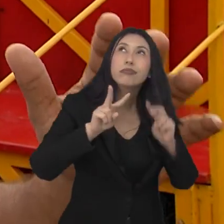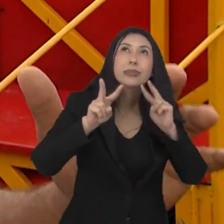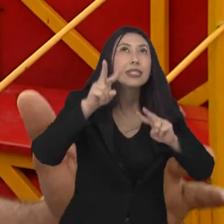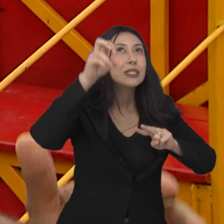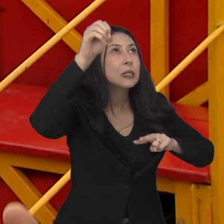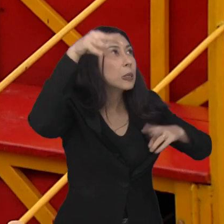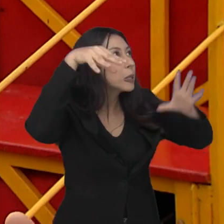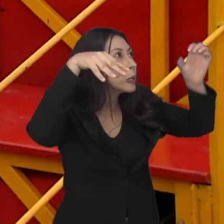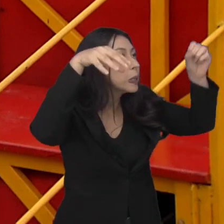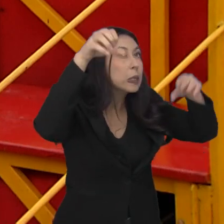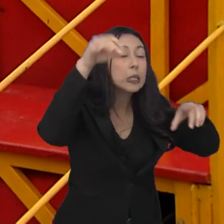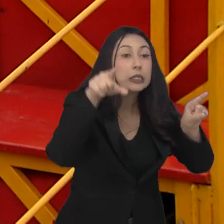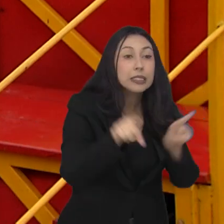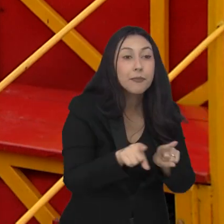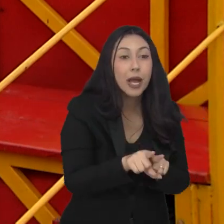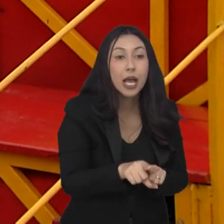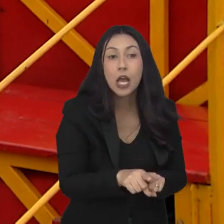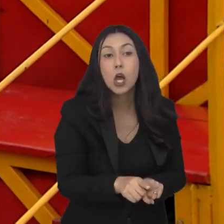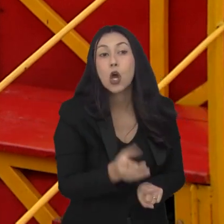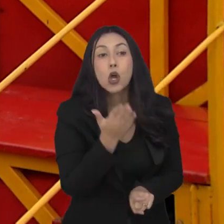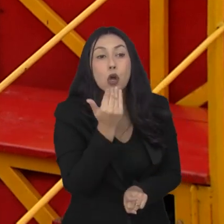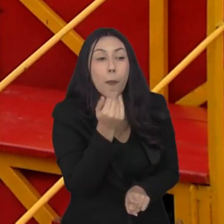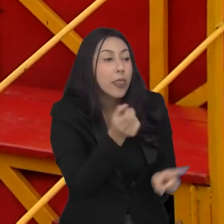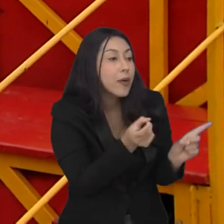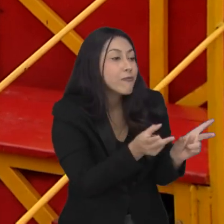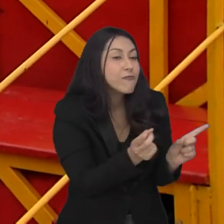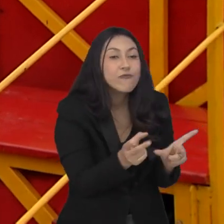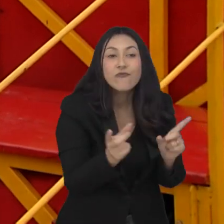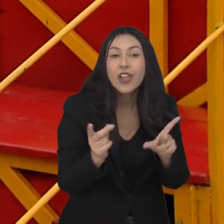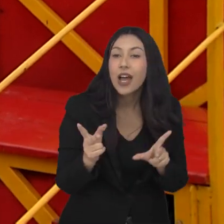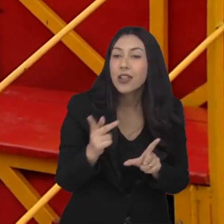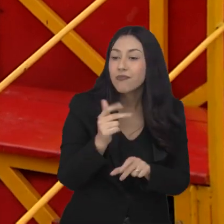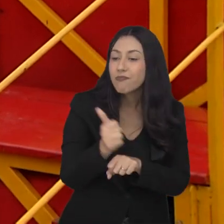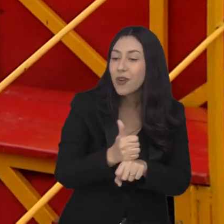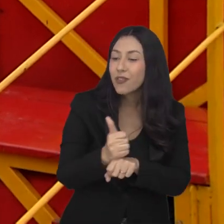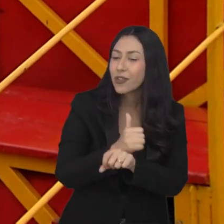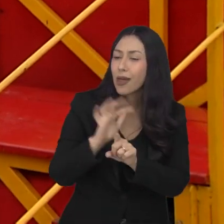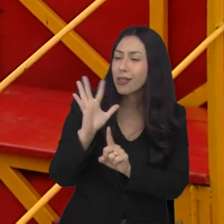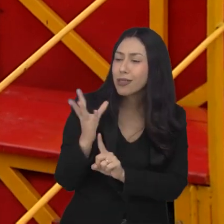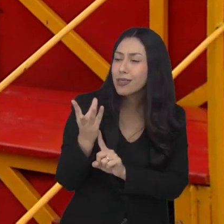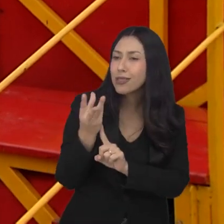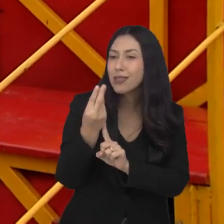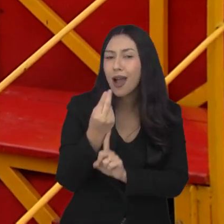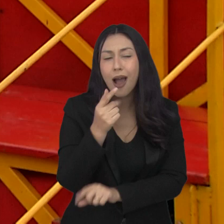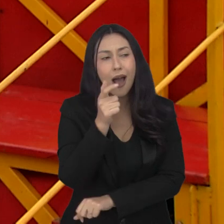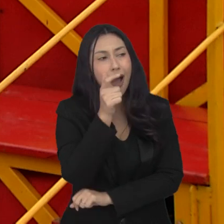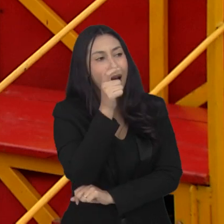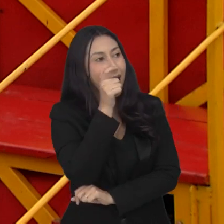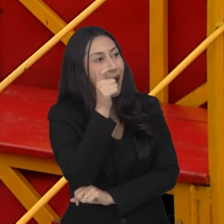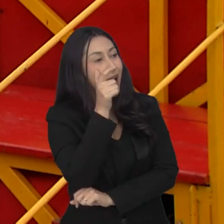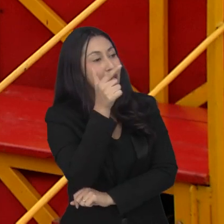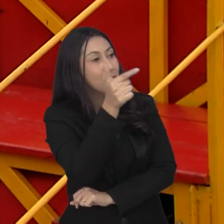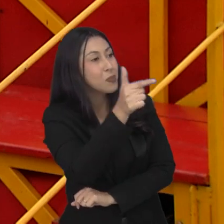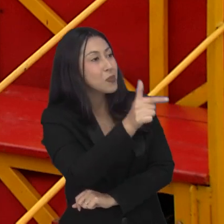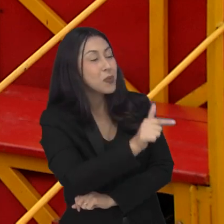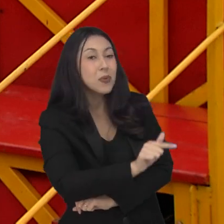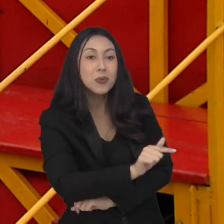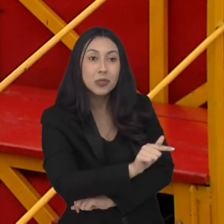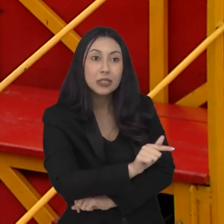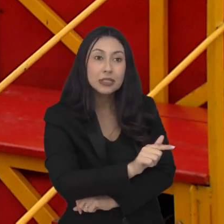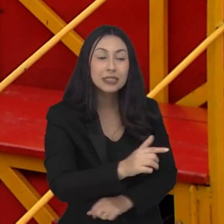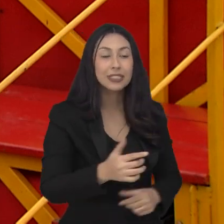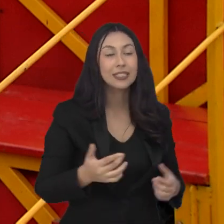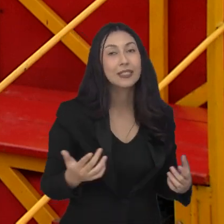luzinhas acesas e tem a cantina, tem os artistas que venham prestigiar os outros